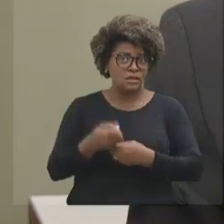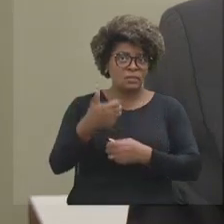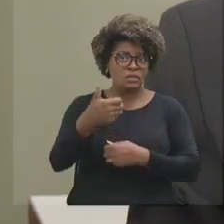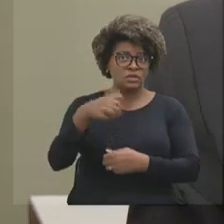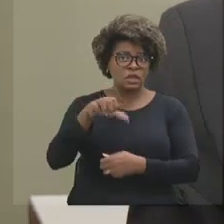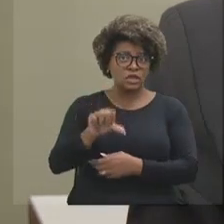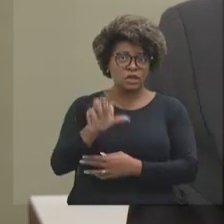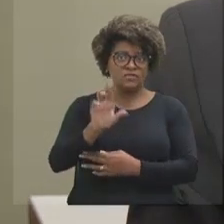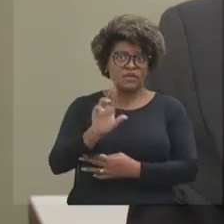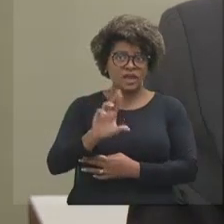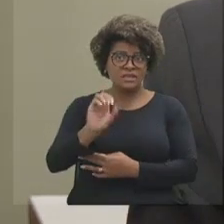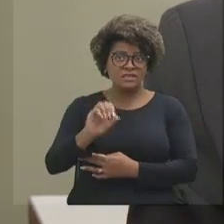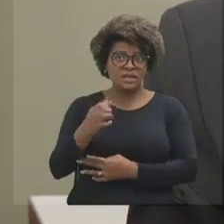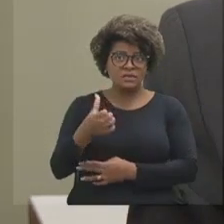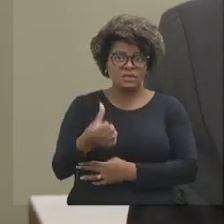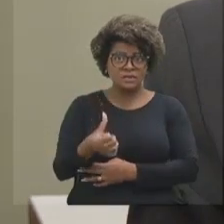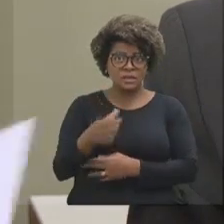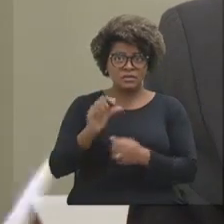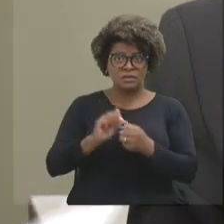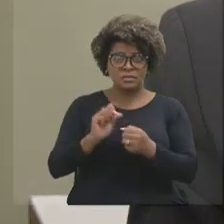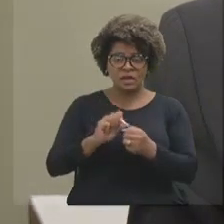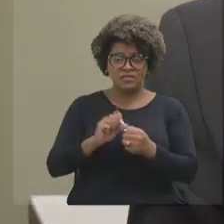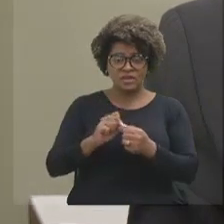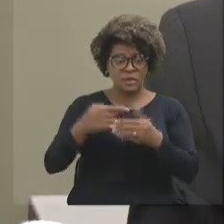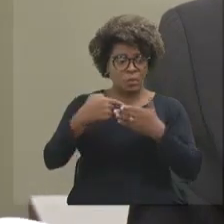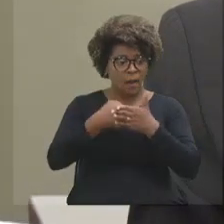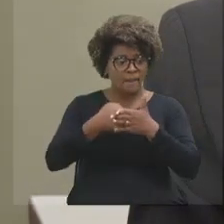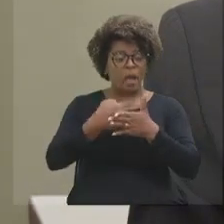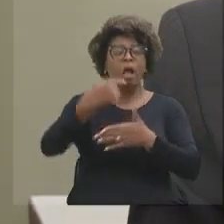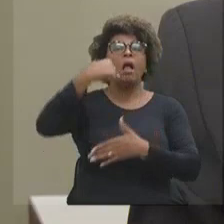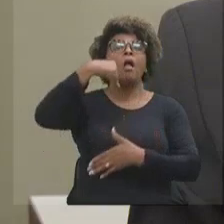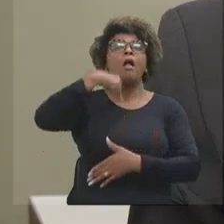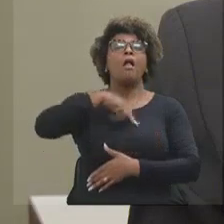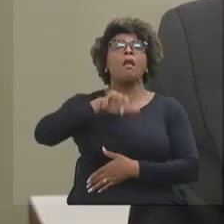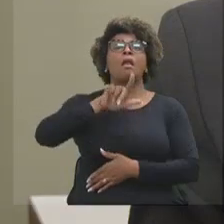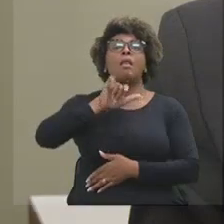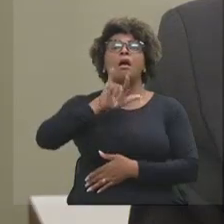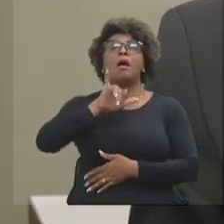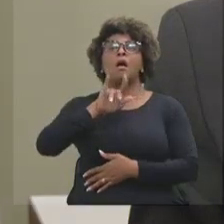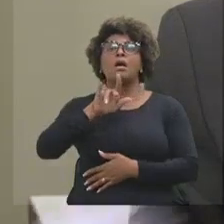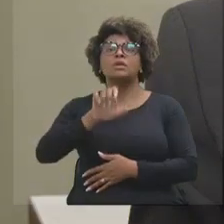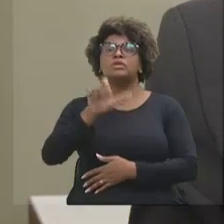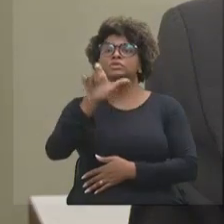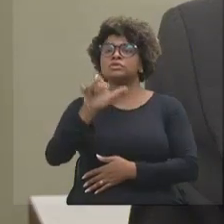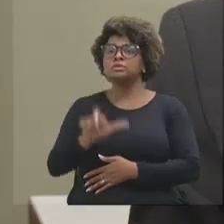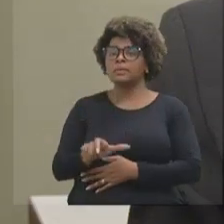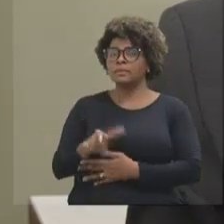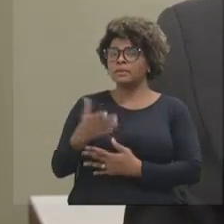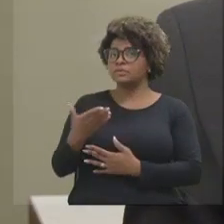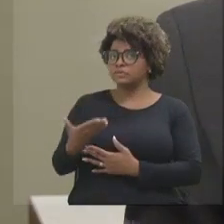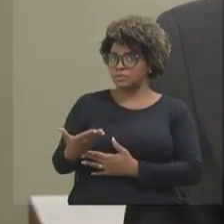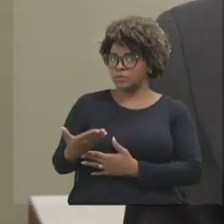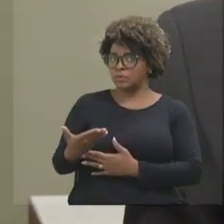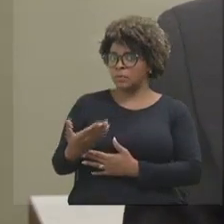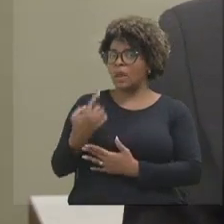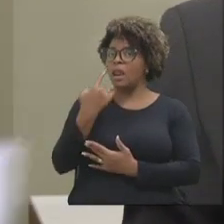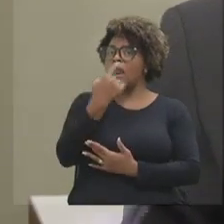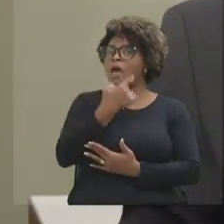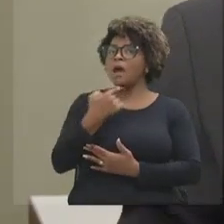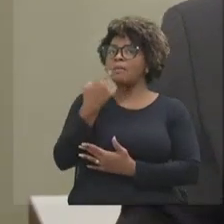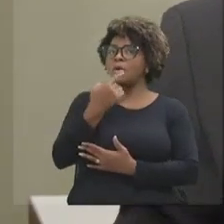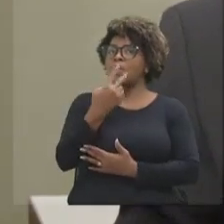e 06 para fazer uma biópsia lá na laringe do paciente no tecido da boca 21 reais